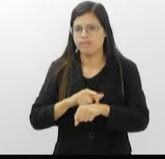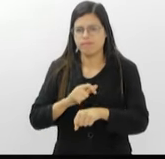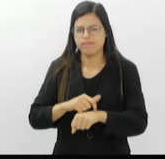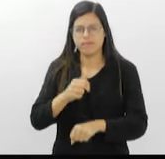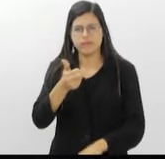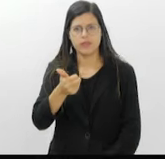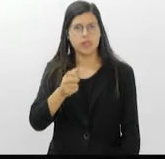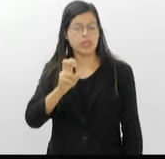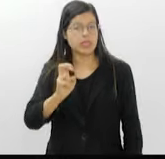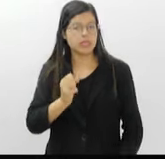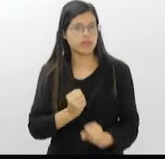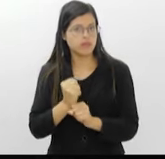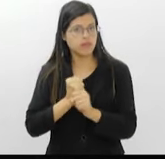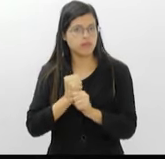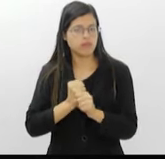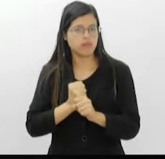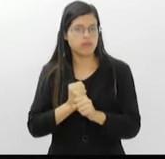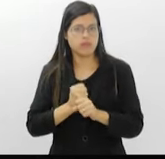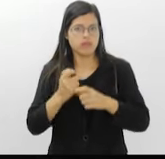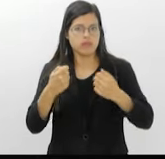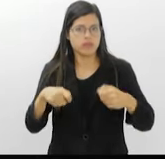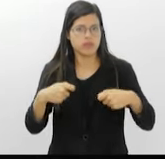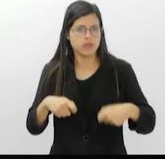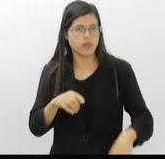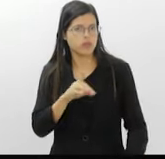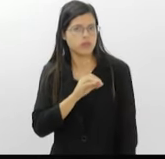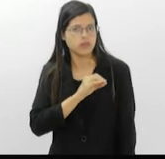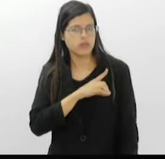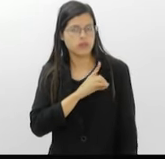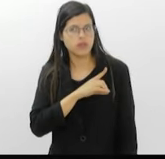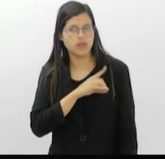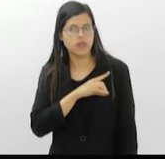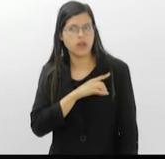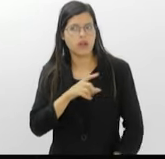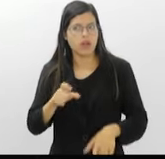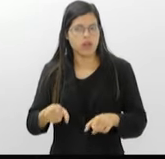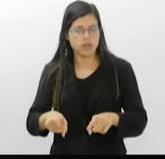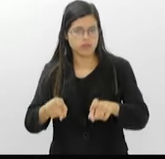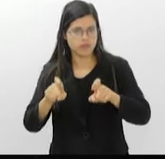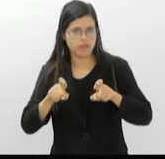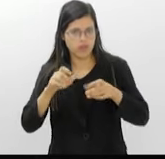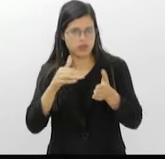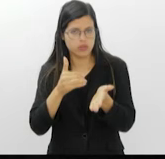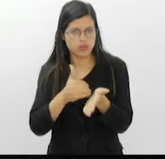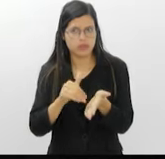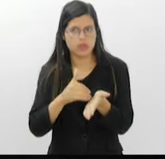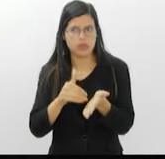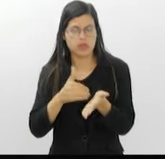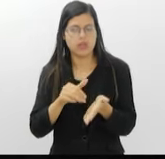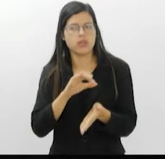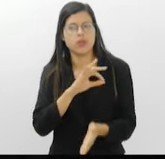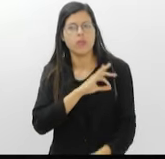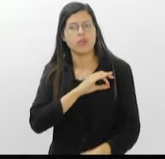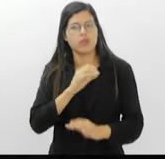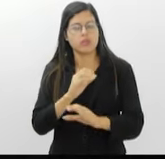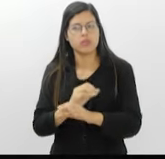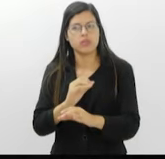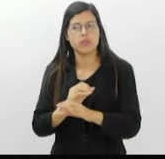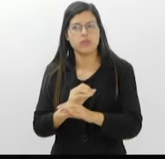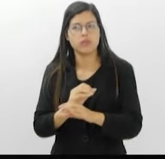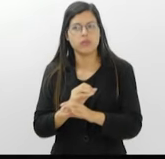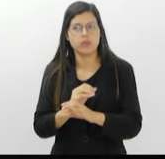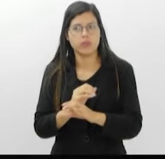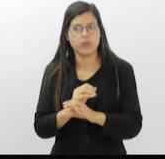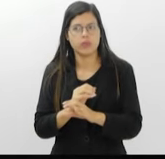seria necessário para qualquer delegado assumir a Secretaria da Polícia Civil, e